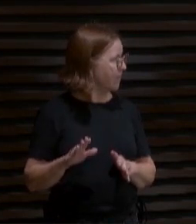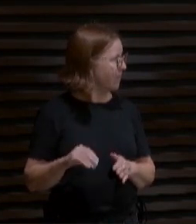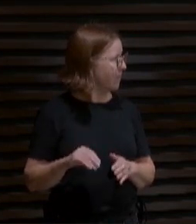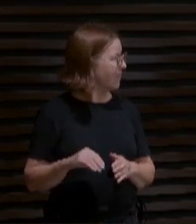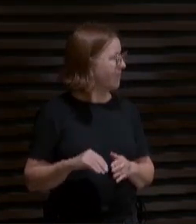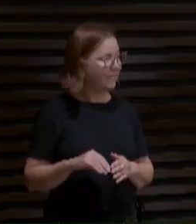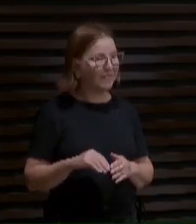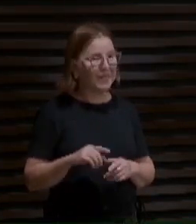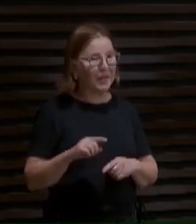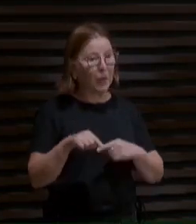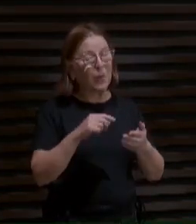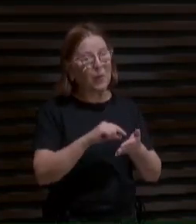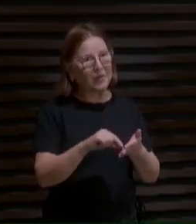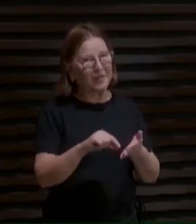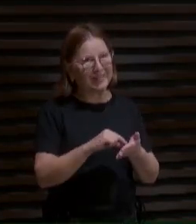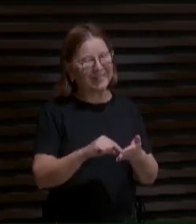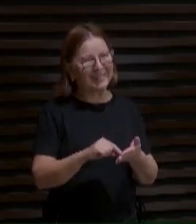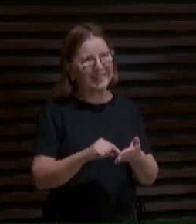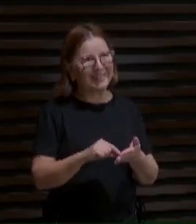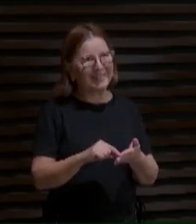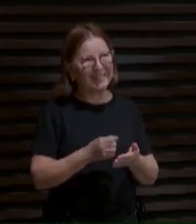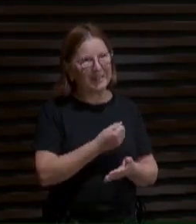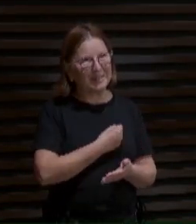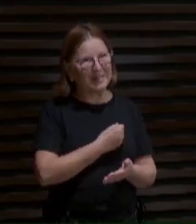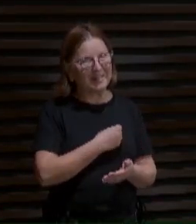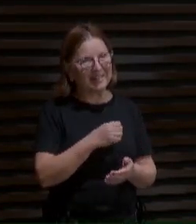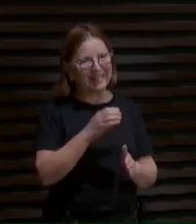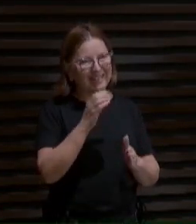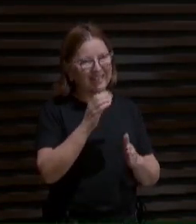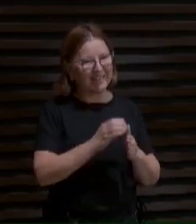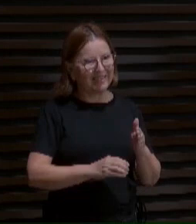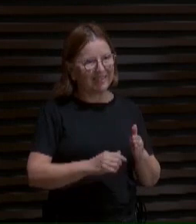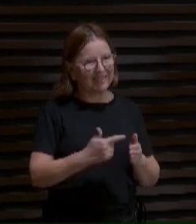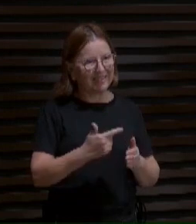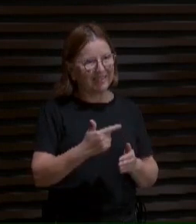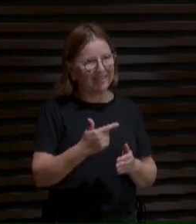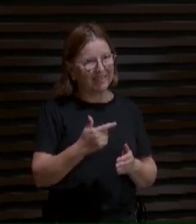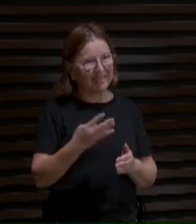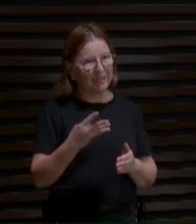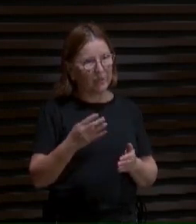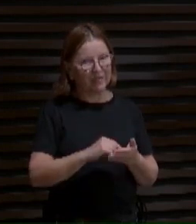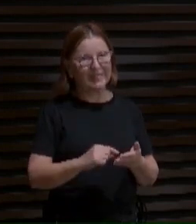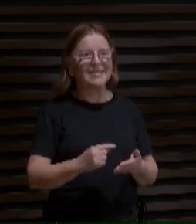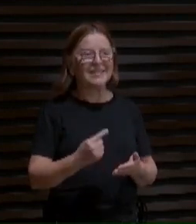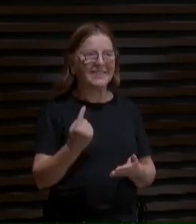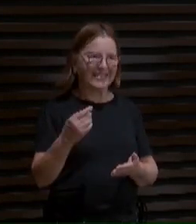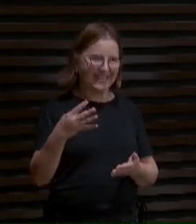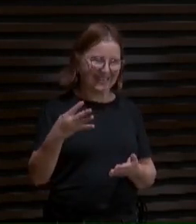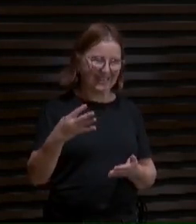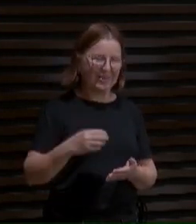quero Números capítulo 24, 14 aí agora. Agora eis